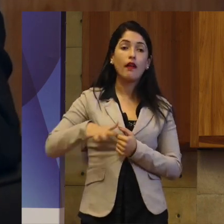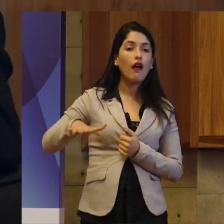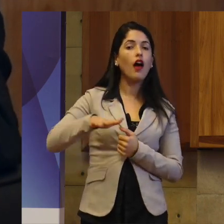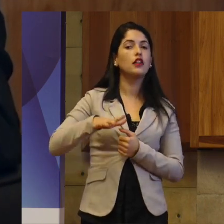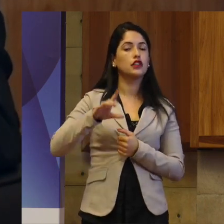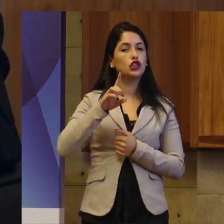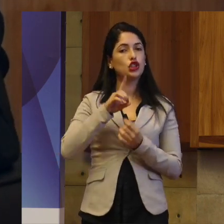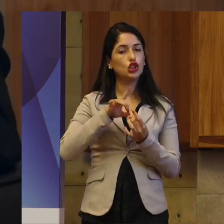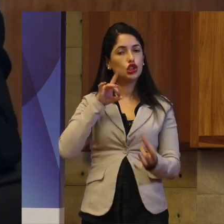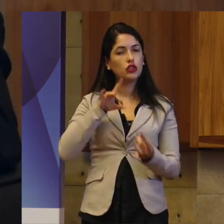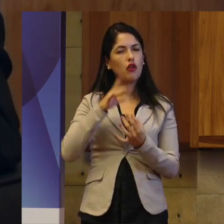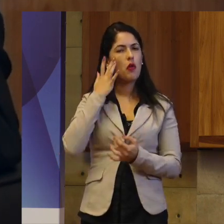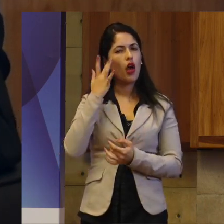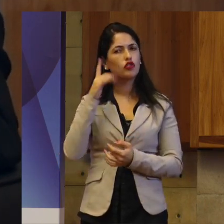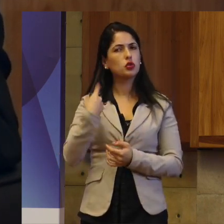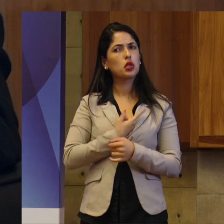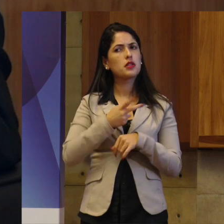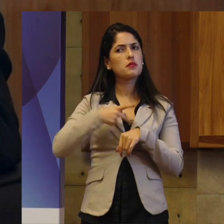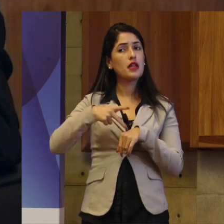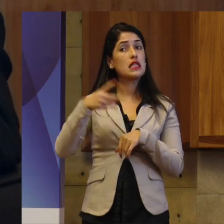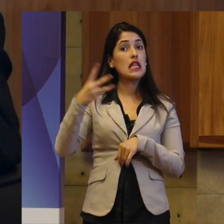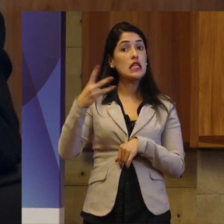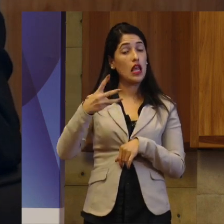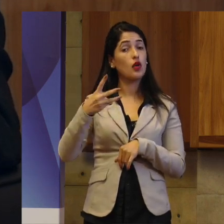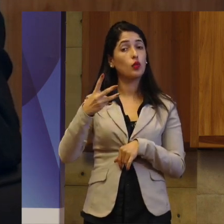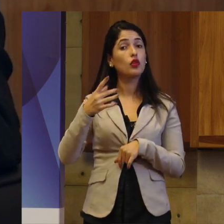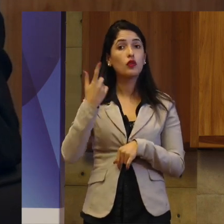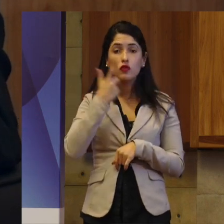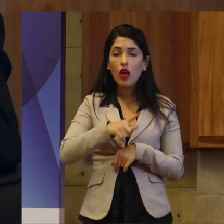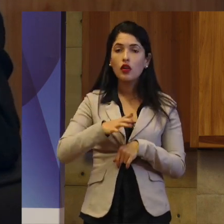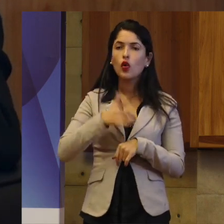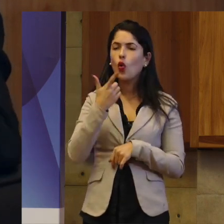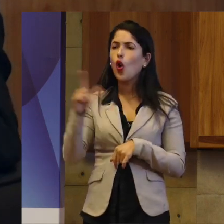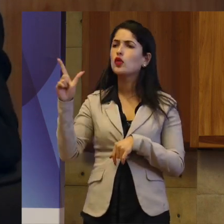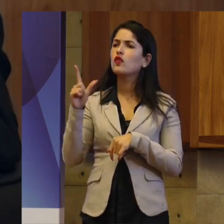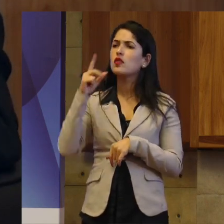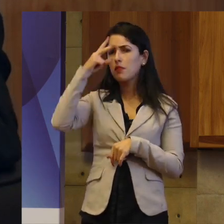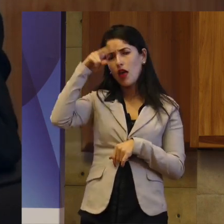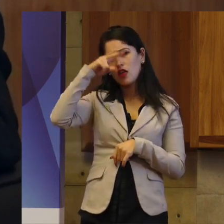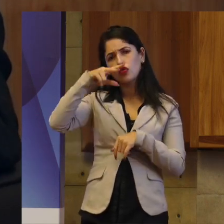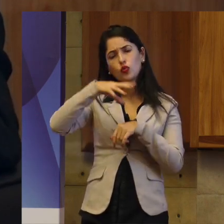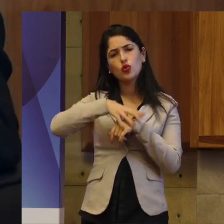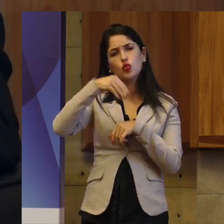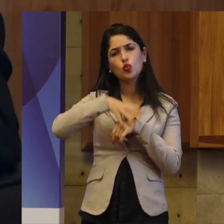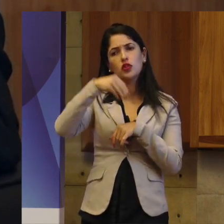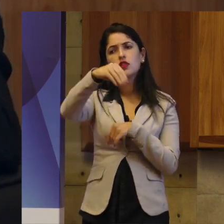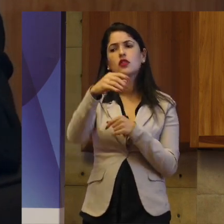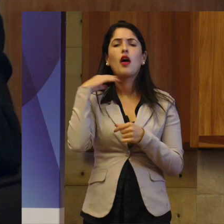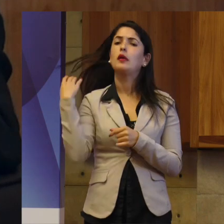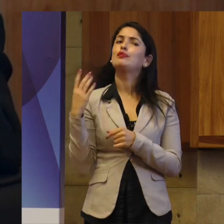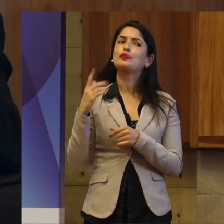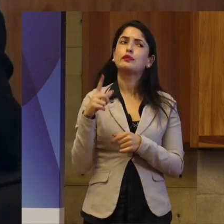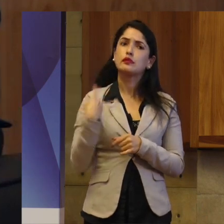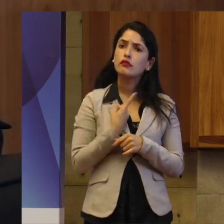Tenho a impressão que nós somos o terceiro país a fazer. Os anteriores foram Suíça e México, talvez eu esteja esquecendo um. Isso está